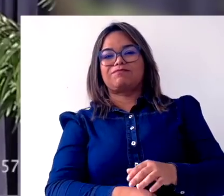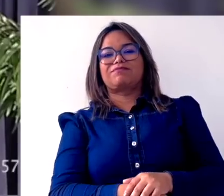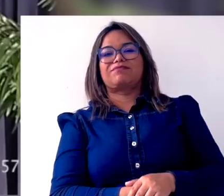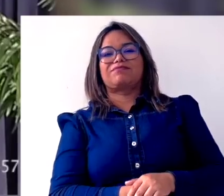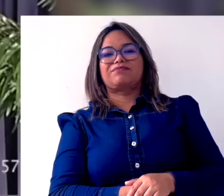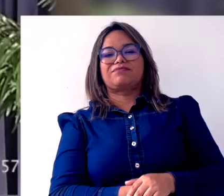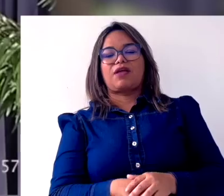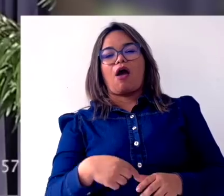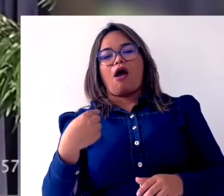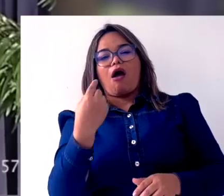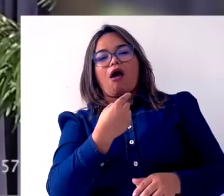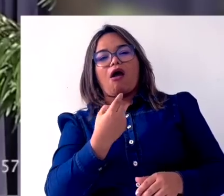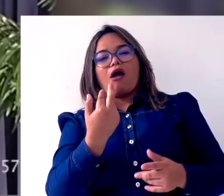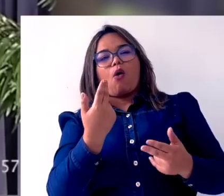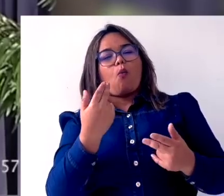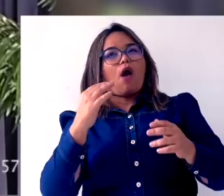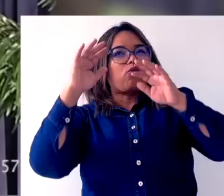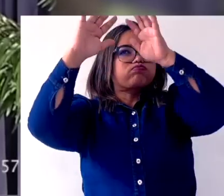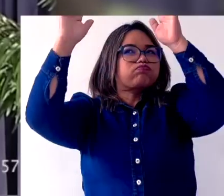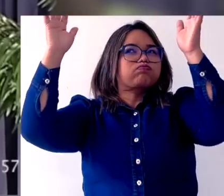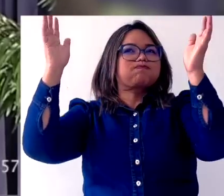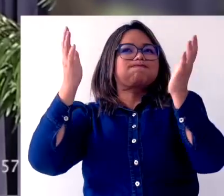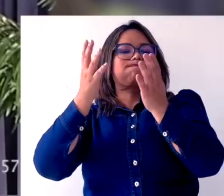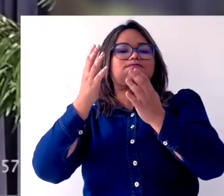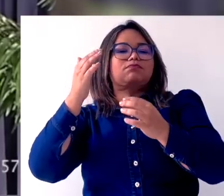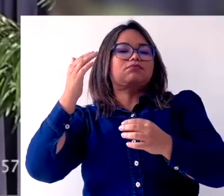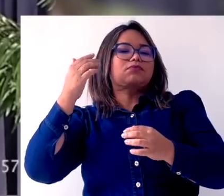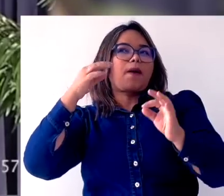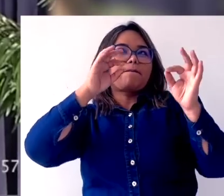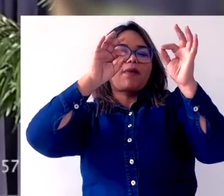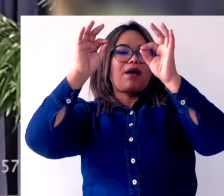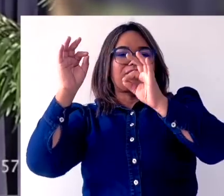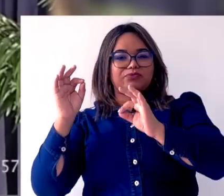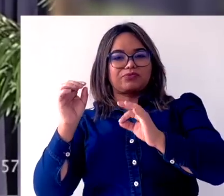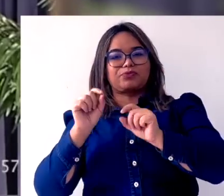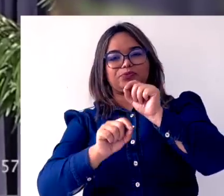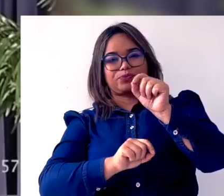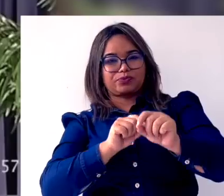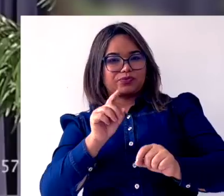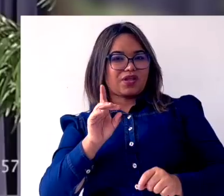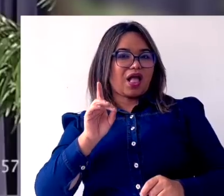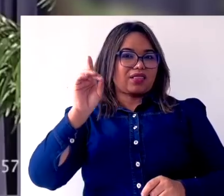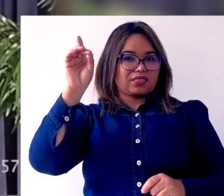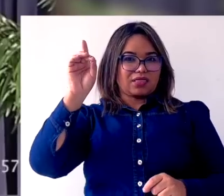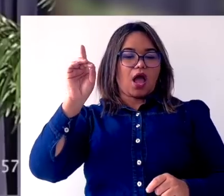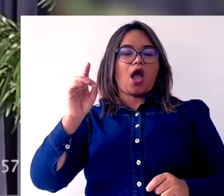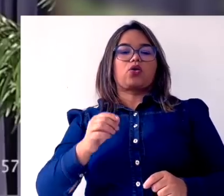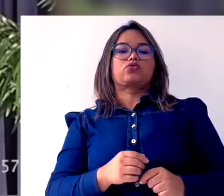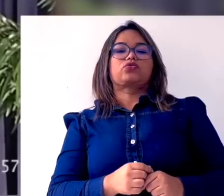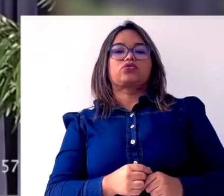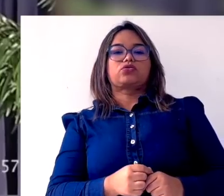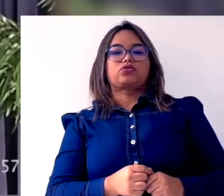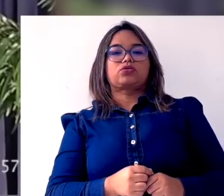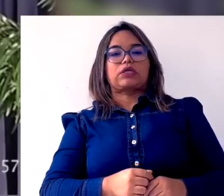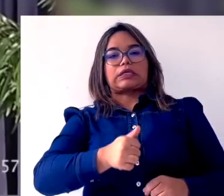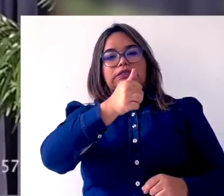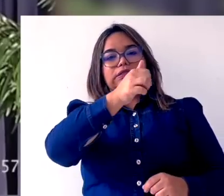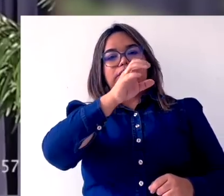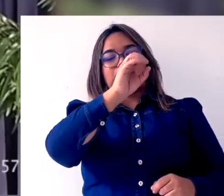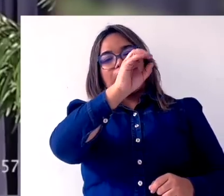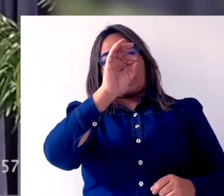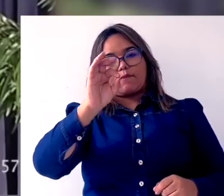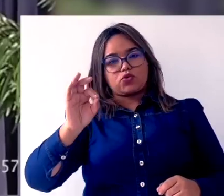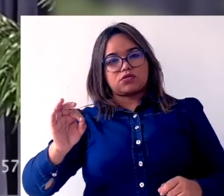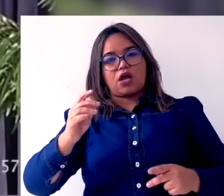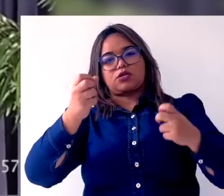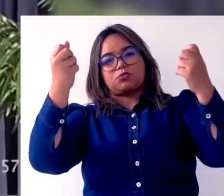bastante reveladoras. E nós vamos pintar um quadro. E nós veremos que Deus fez uma previsão